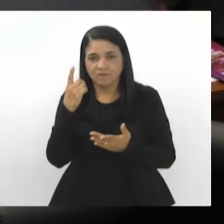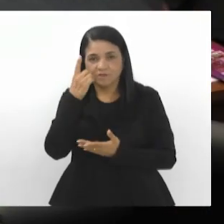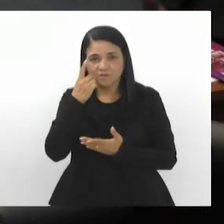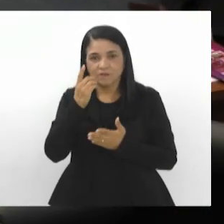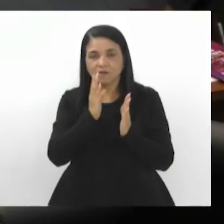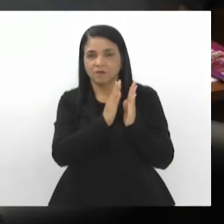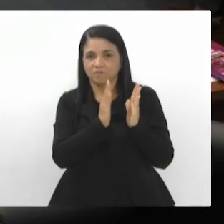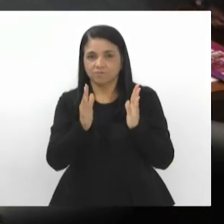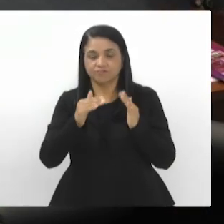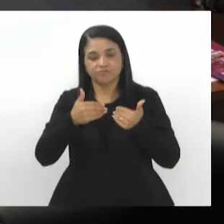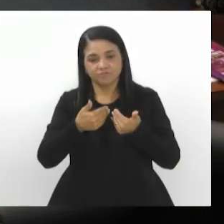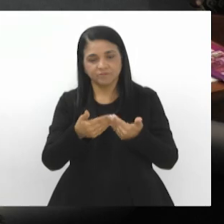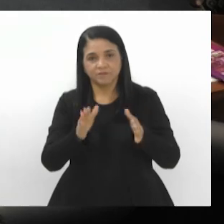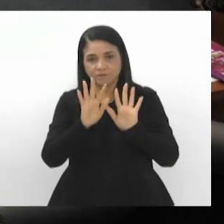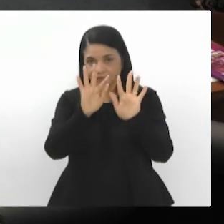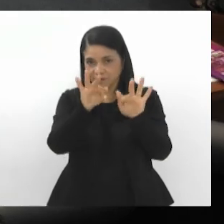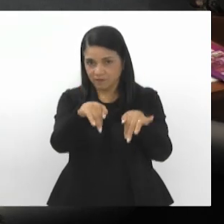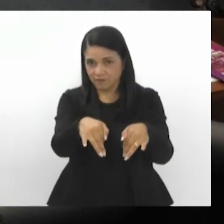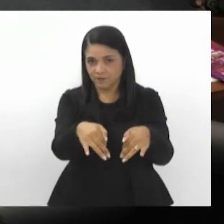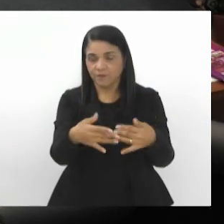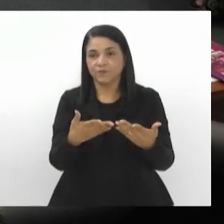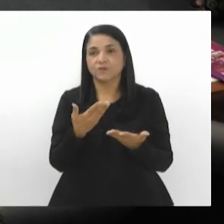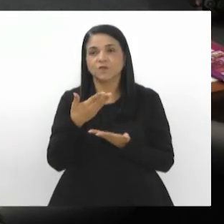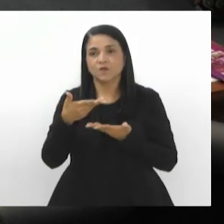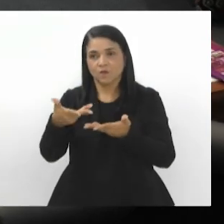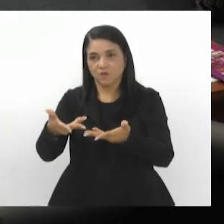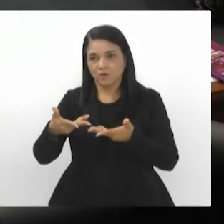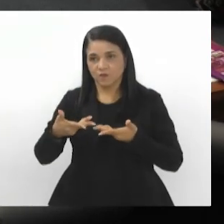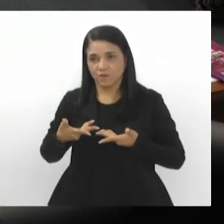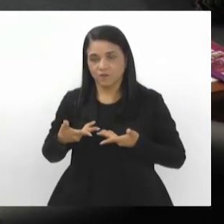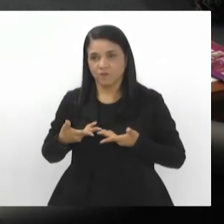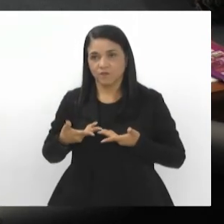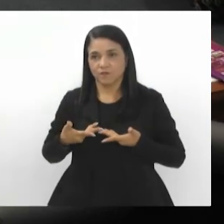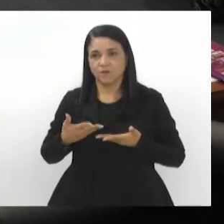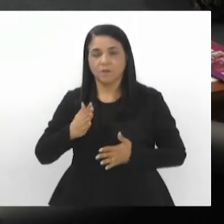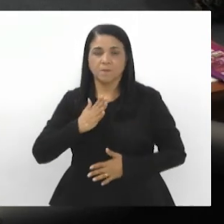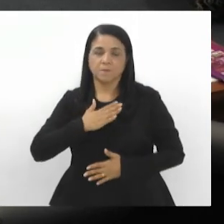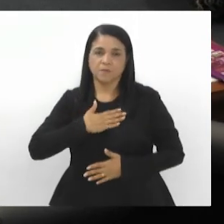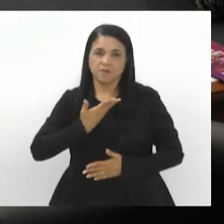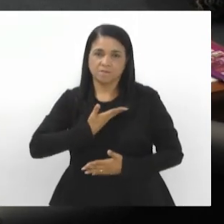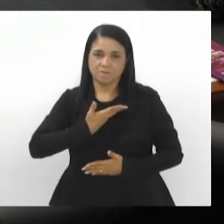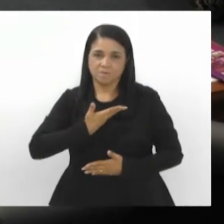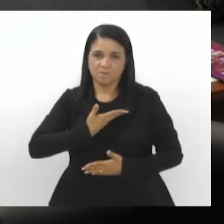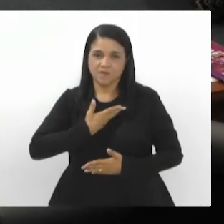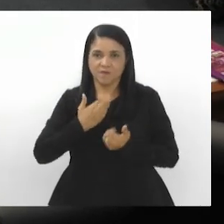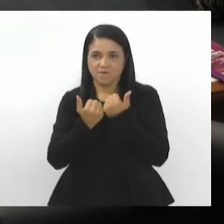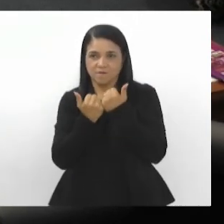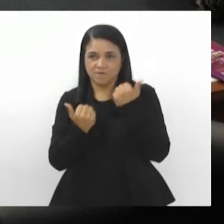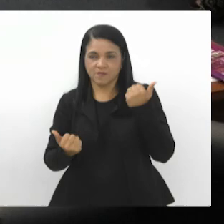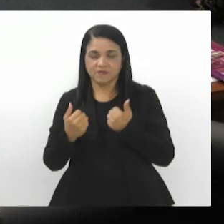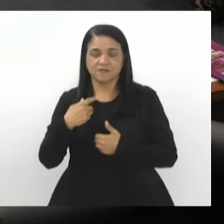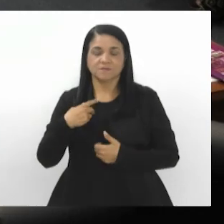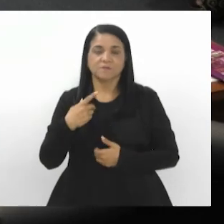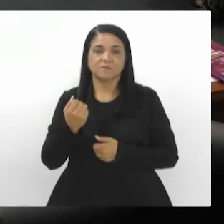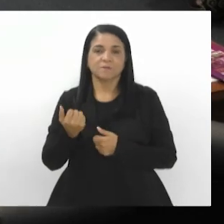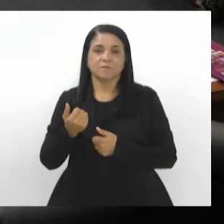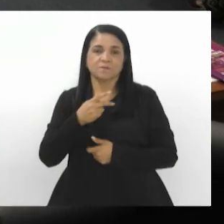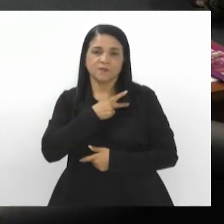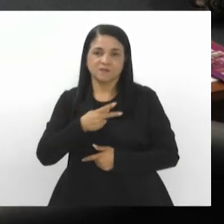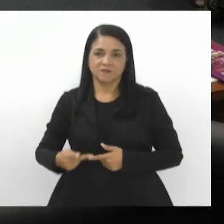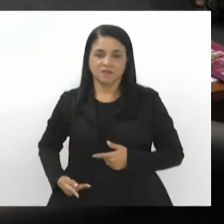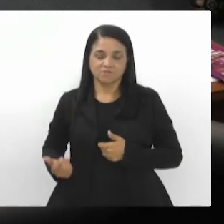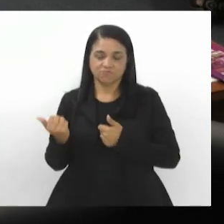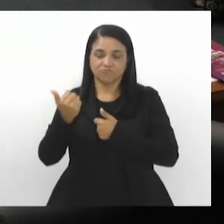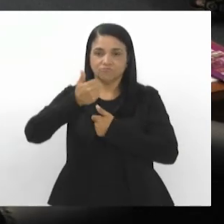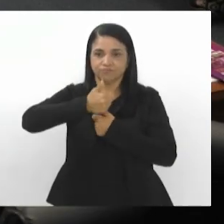Passa-se ao expediente final. Convido a minha querida amiga vice-presidenta Tia Ju para assumir o trabalho da